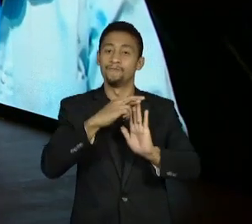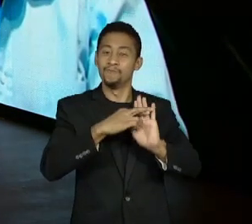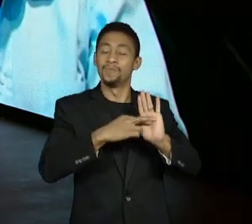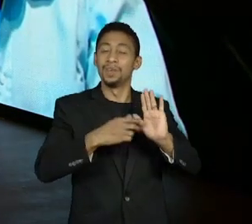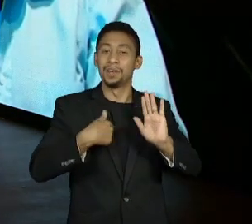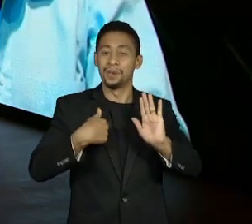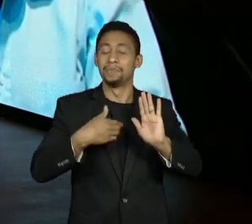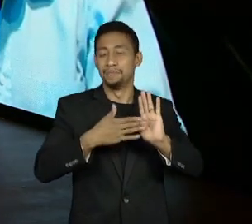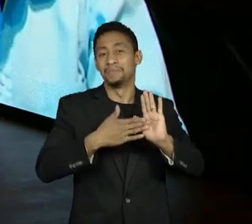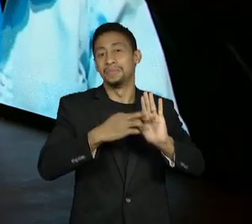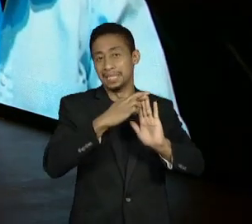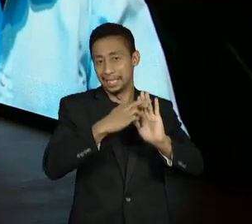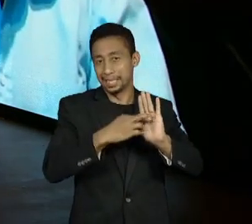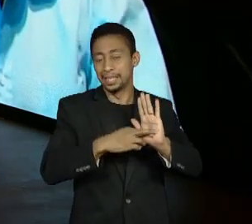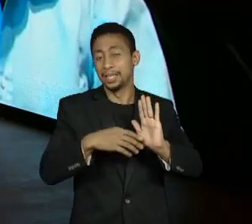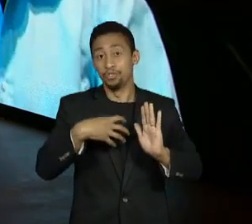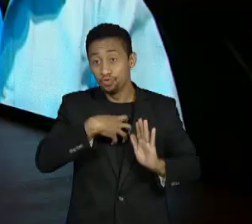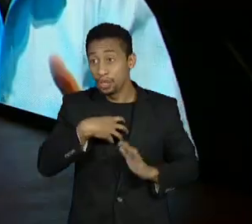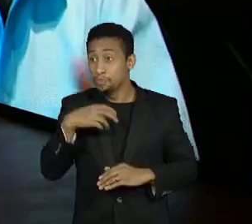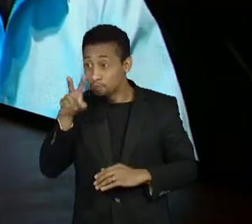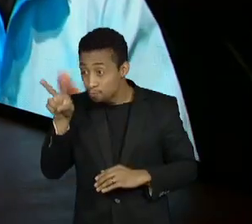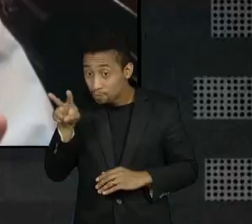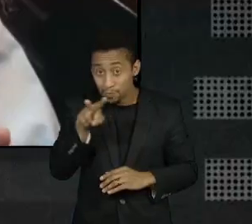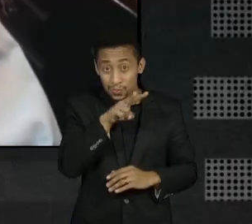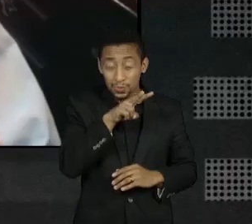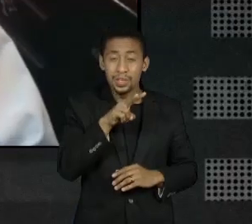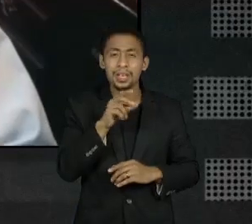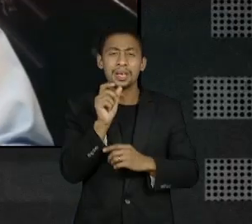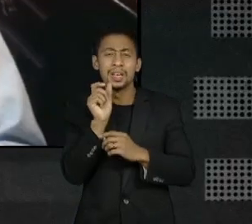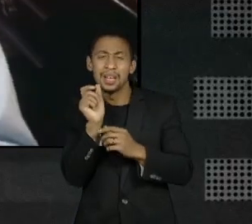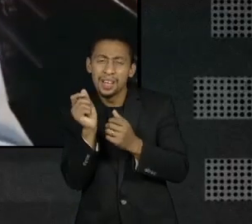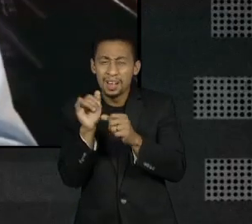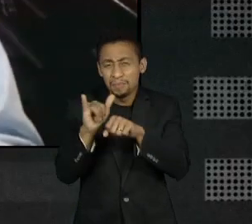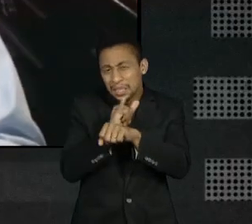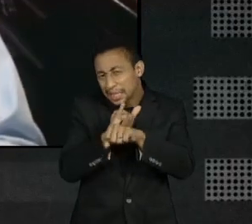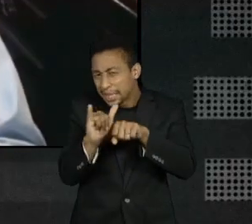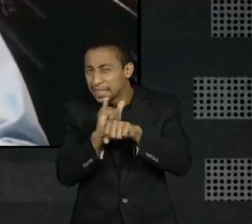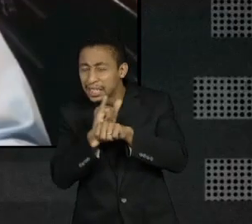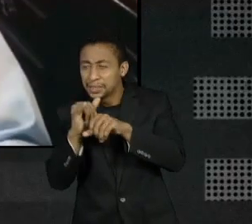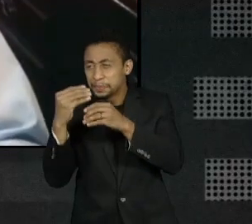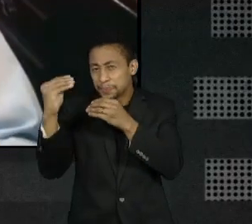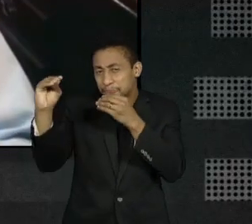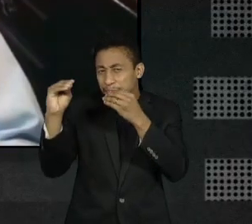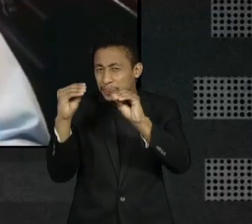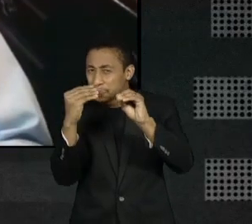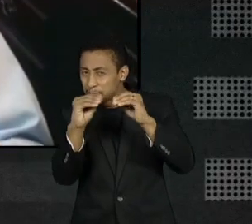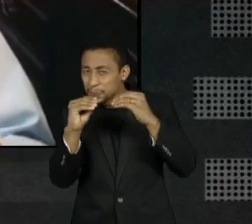do mesmo jeito. Então, tinha uns pequenos truques que eu fui